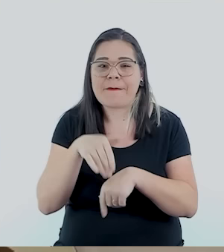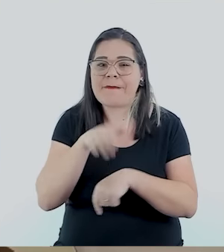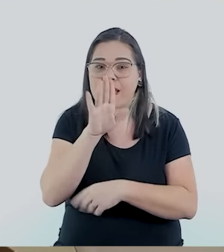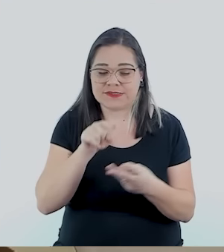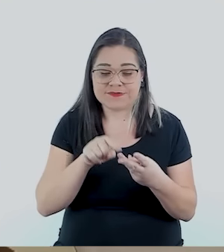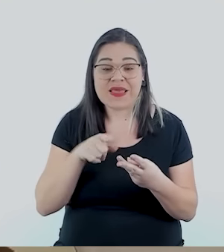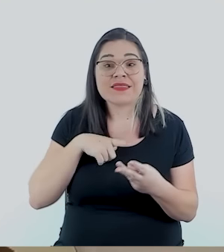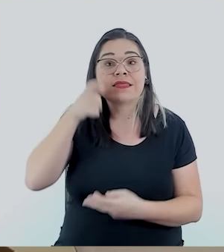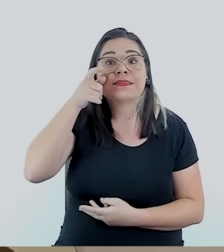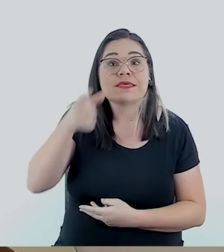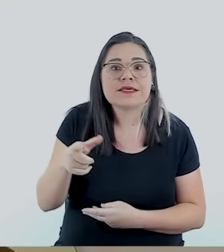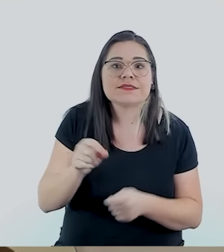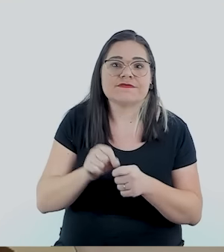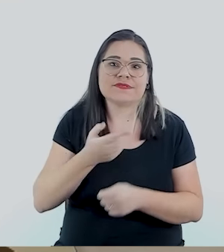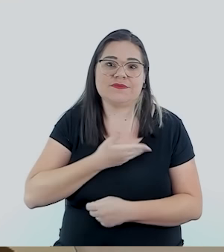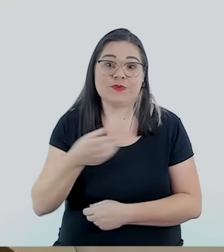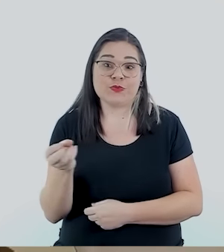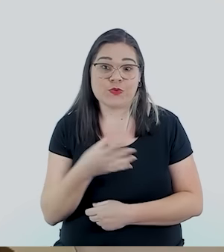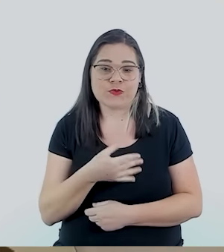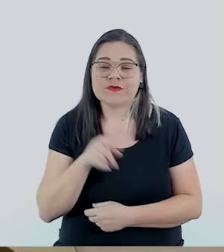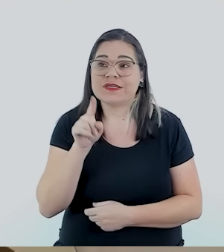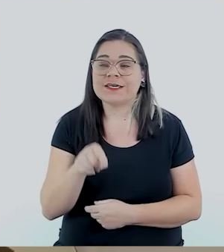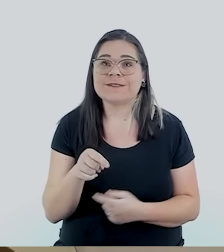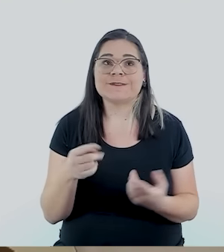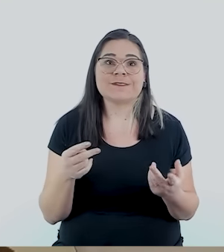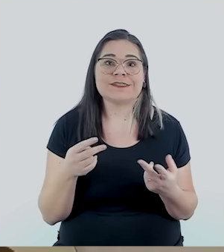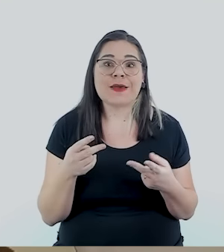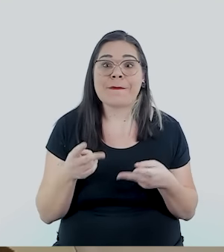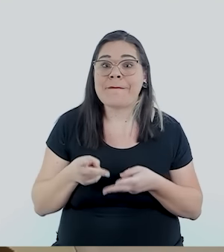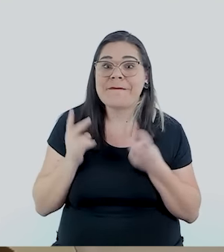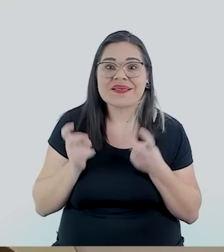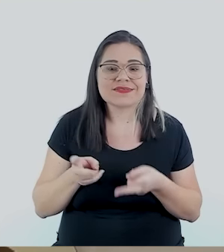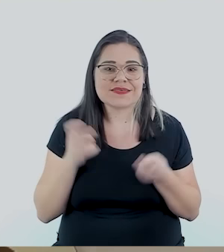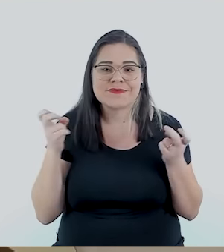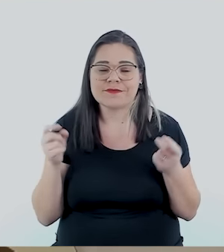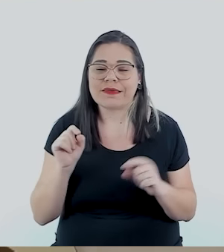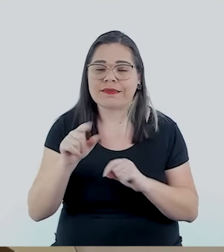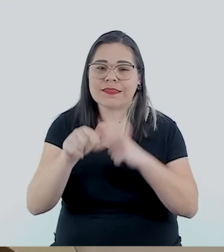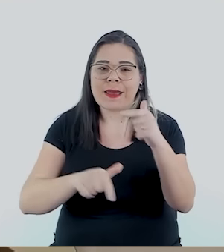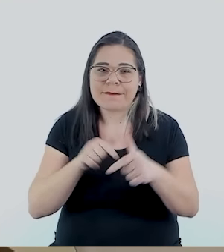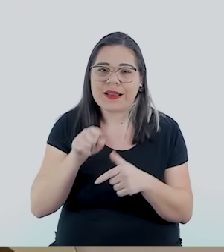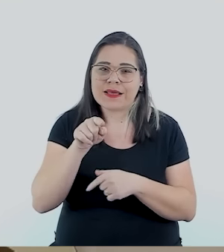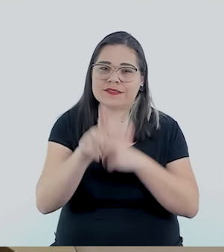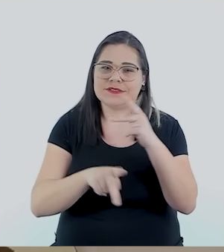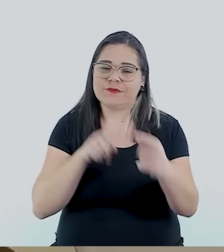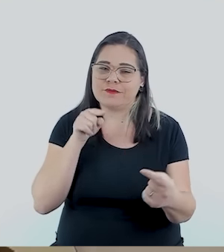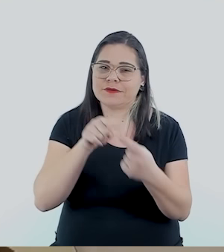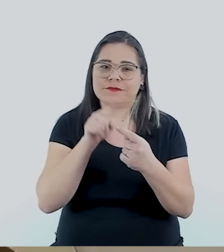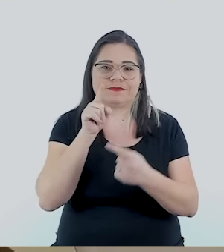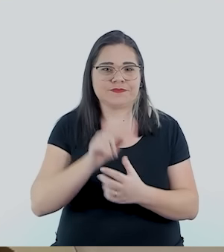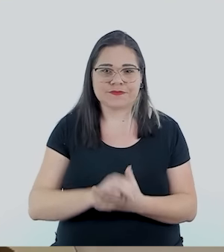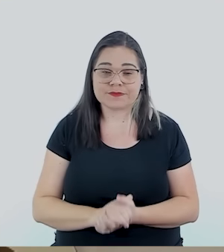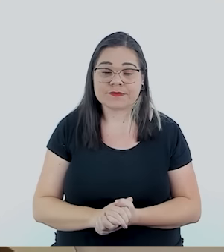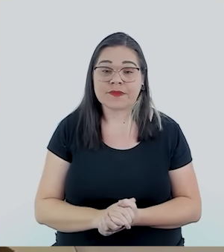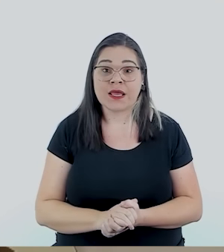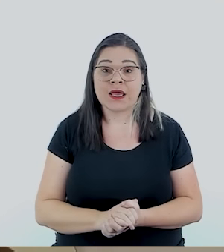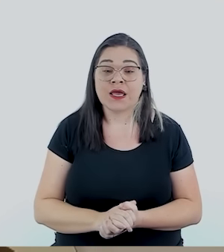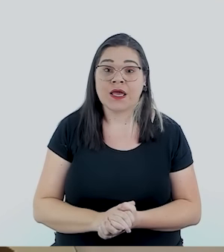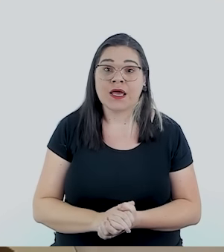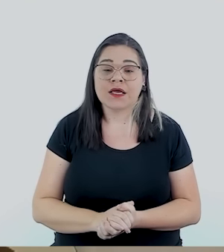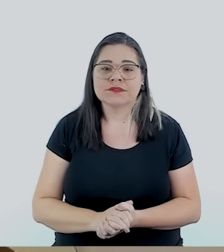eh e e isso é super eh percebido para quem trabalha com esse público diretamente eh ela também